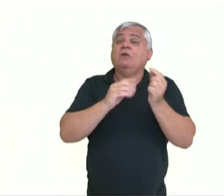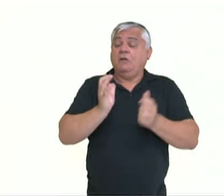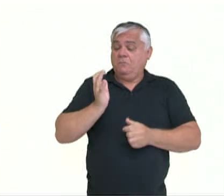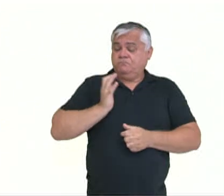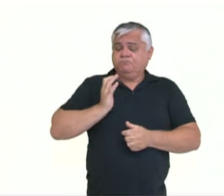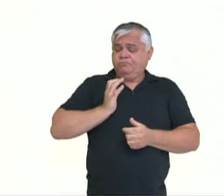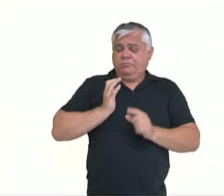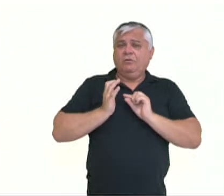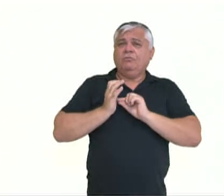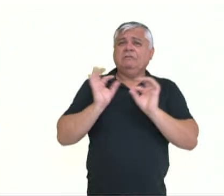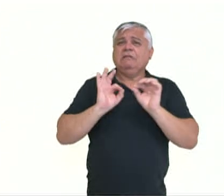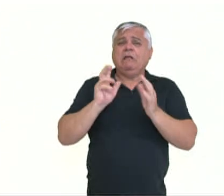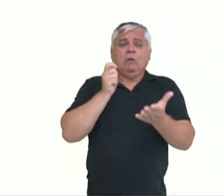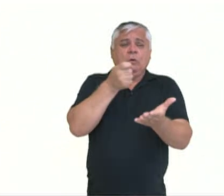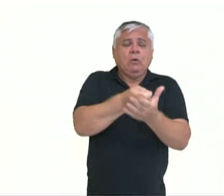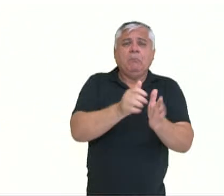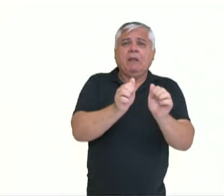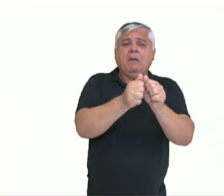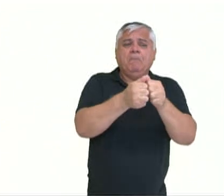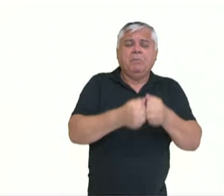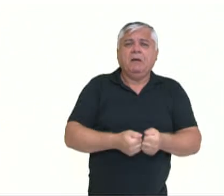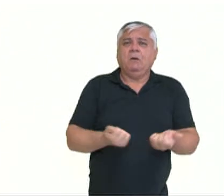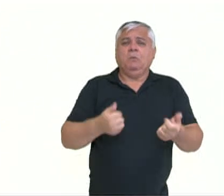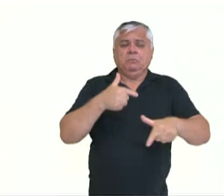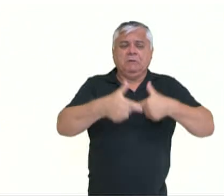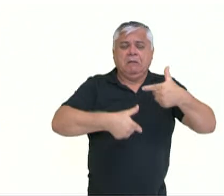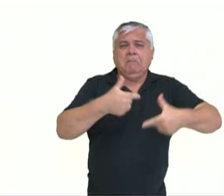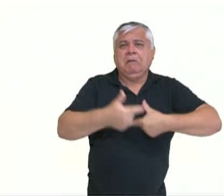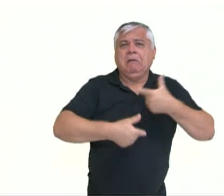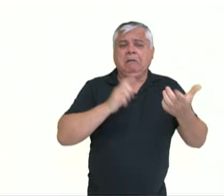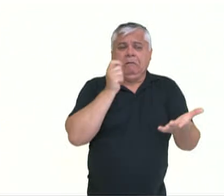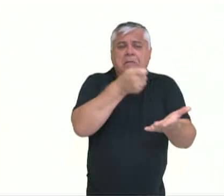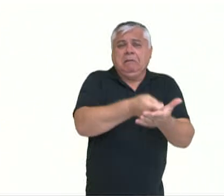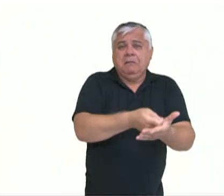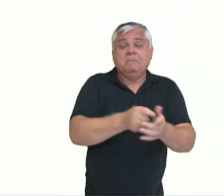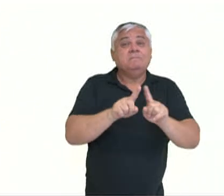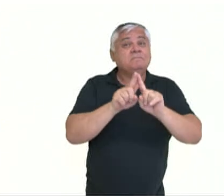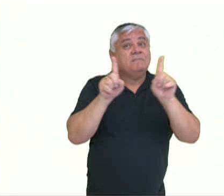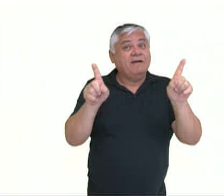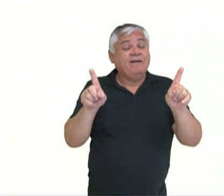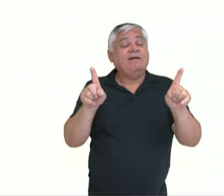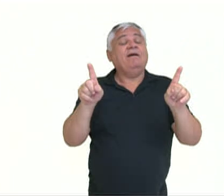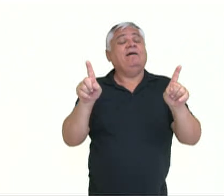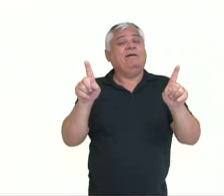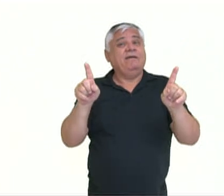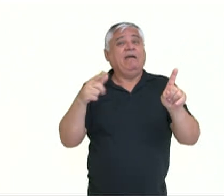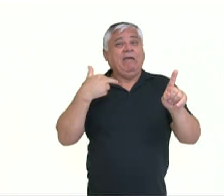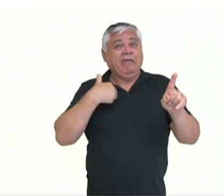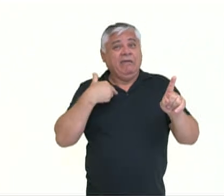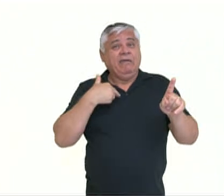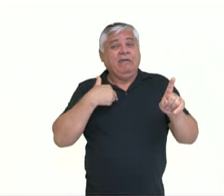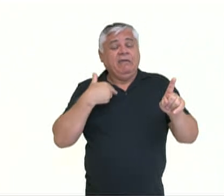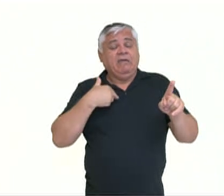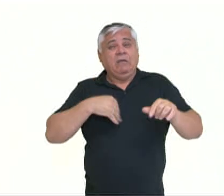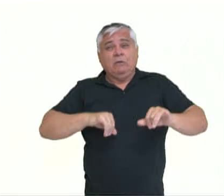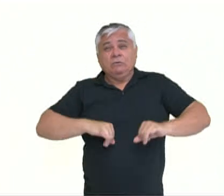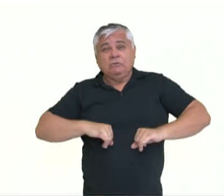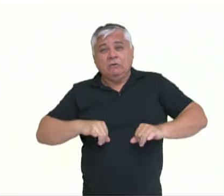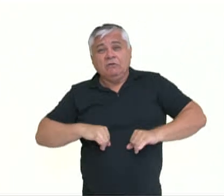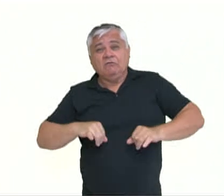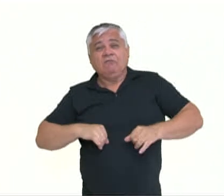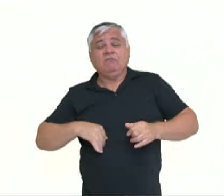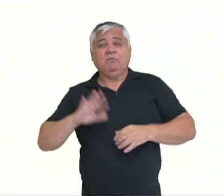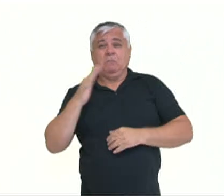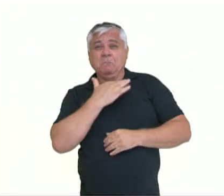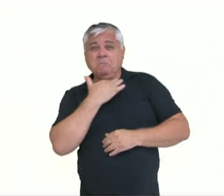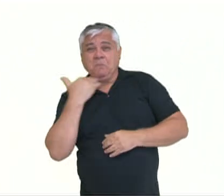não comprar o pão com o suor do meu rosto. Mas não padecia a morte de Dona